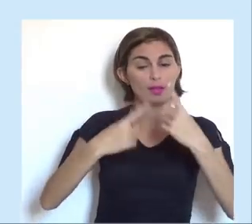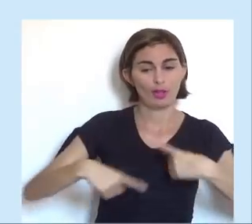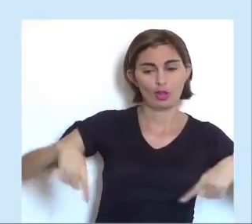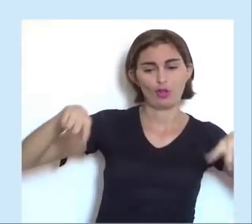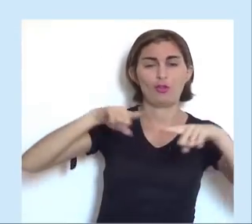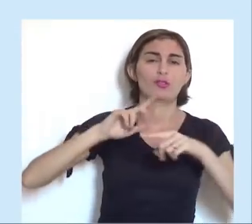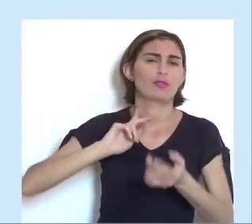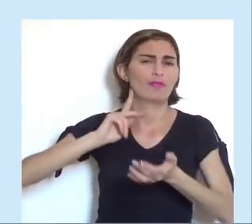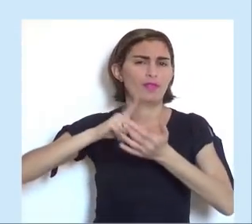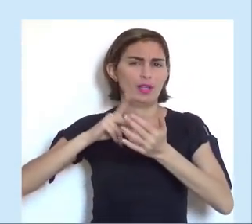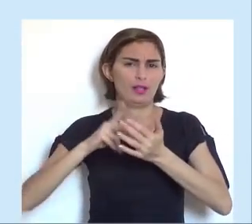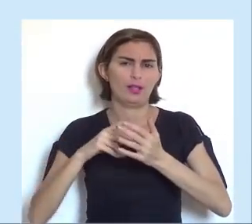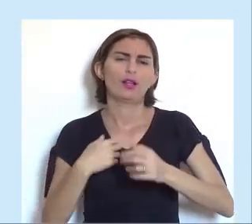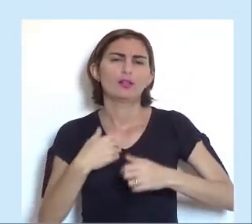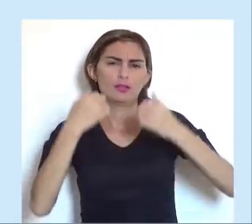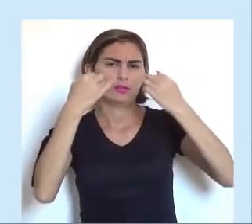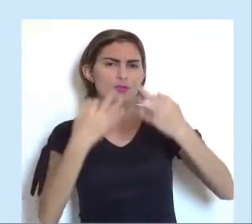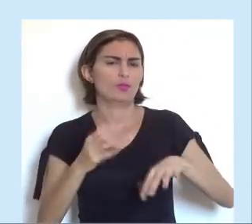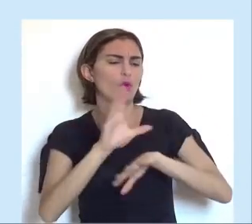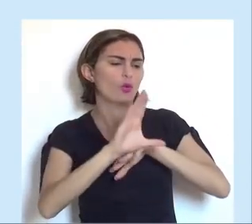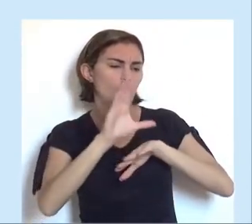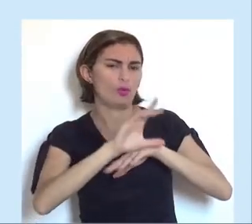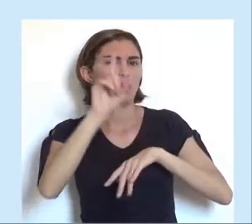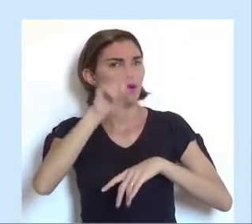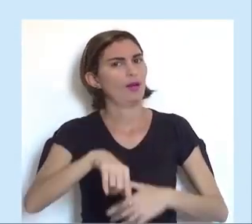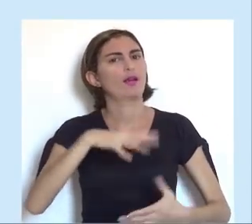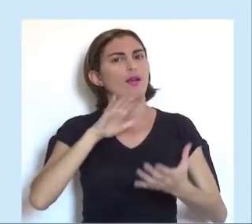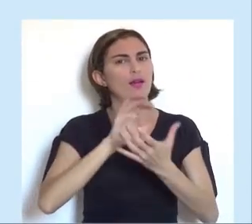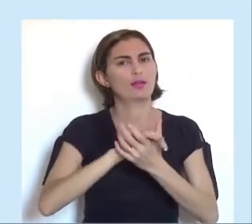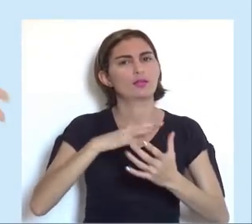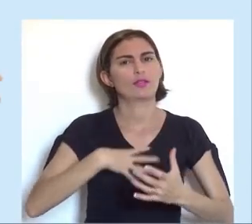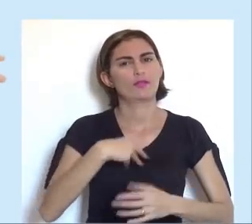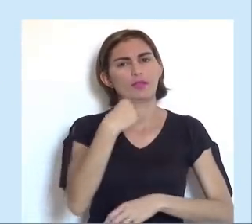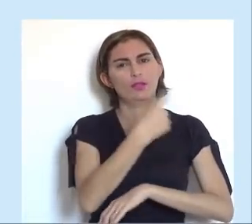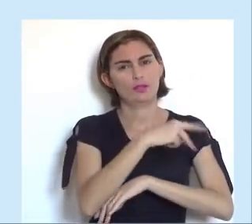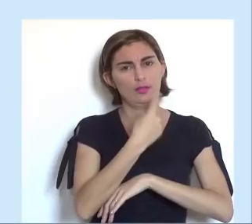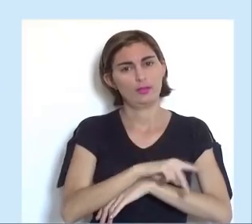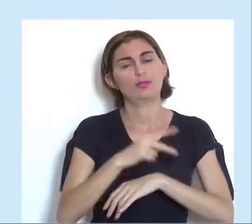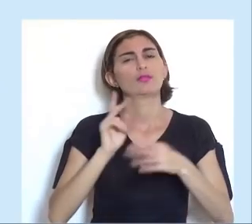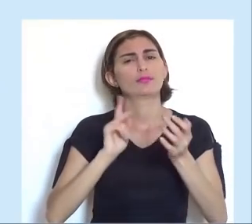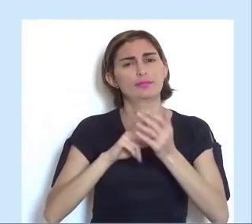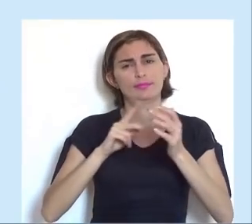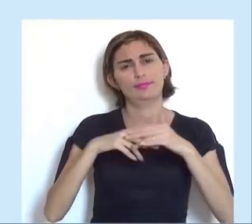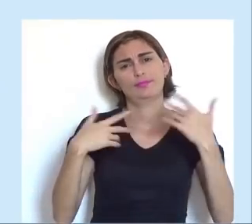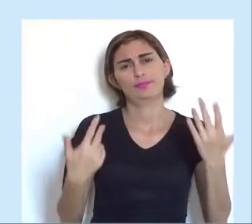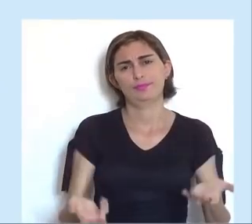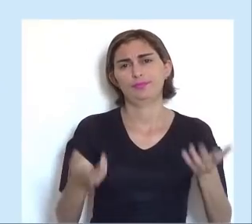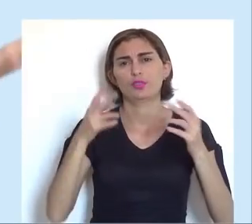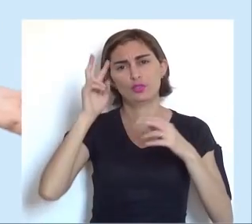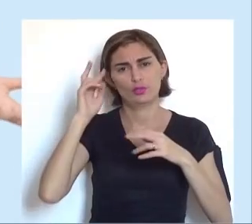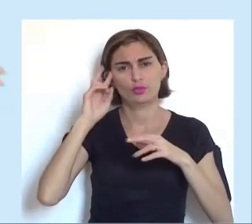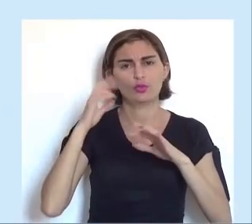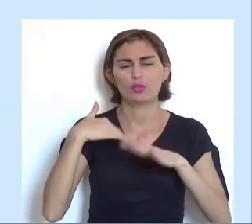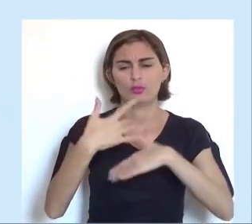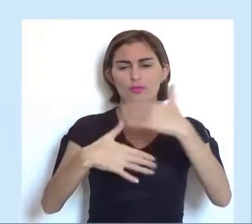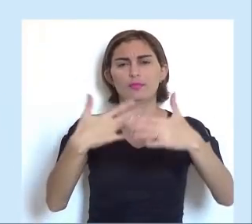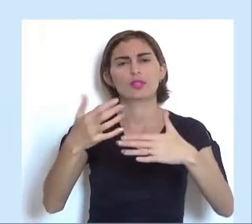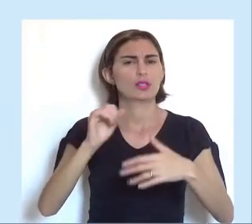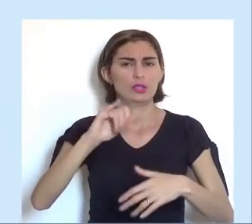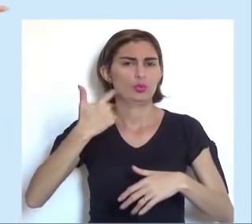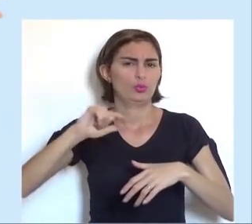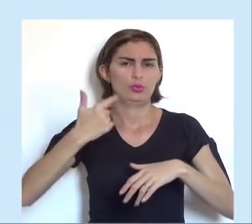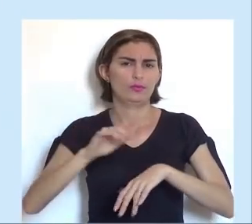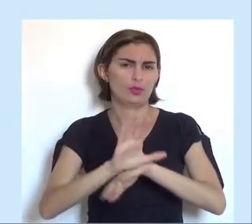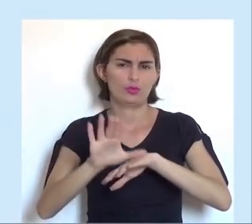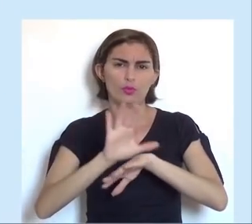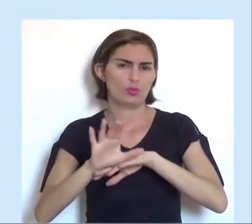interpretação nossa. Na verdade, o que ele diz é que o concurso é para casar a filha dele. E é isso daí que faz com que toda a história exista. Se